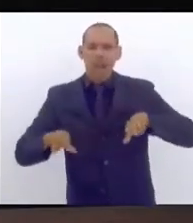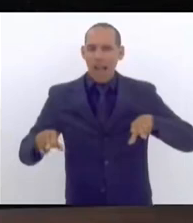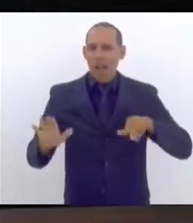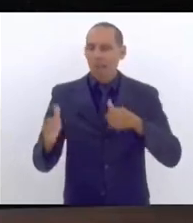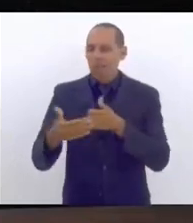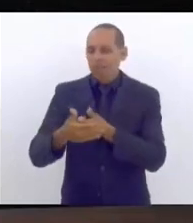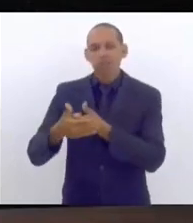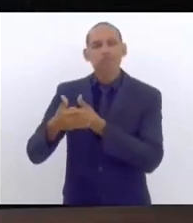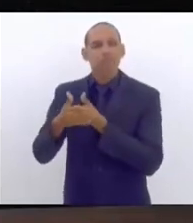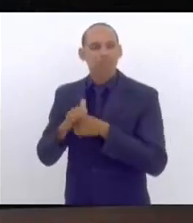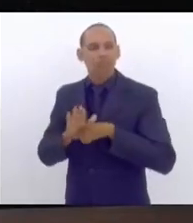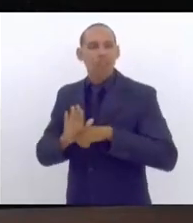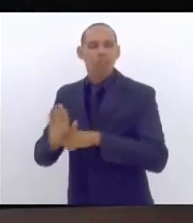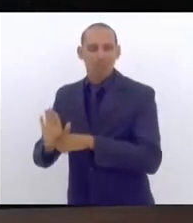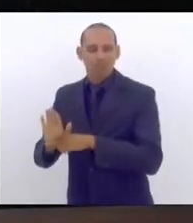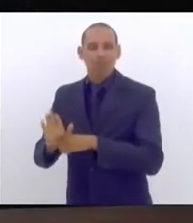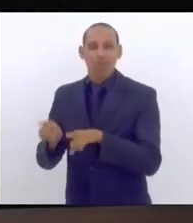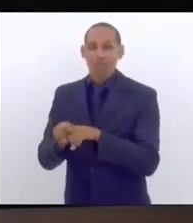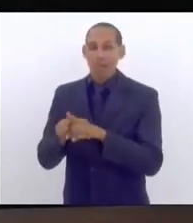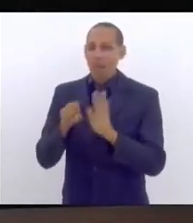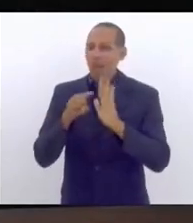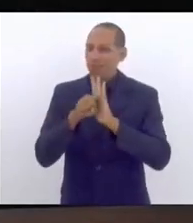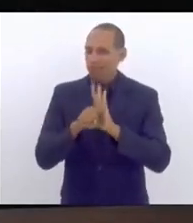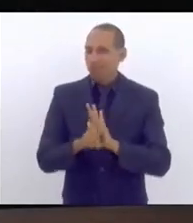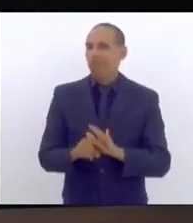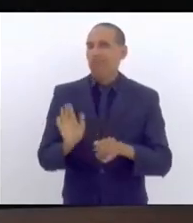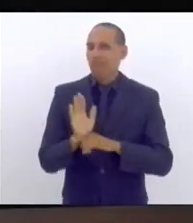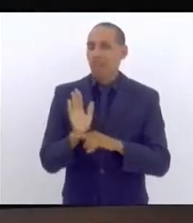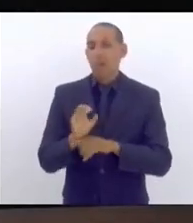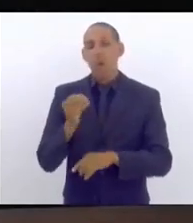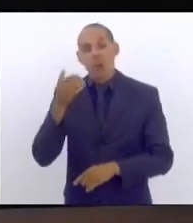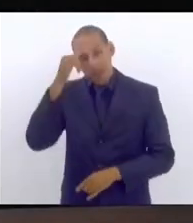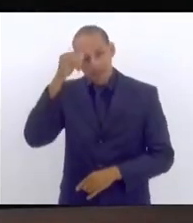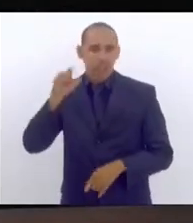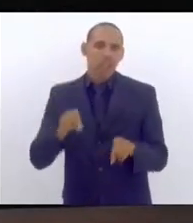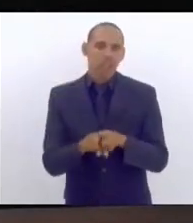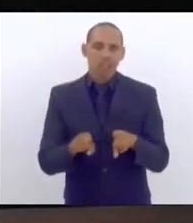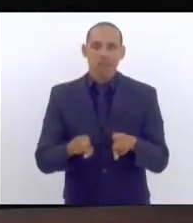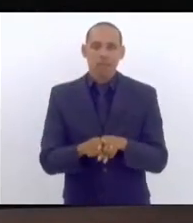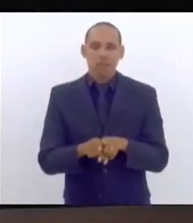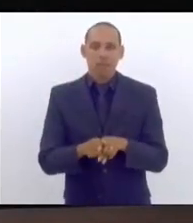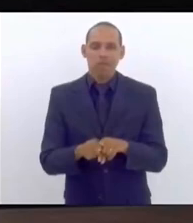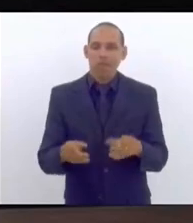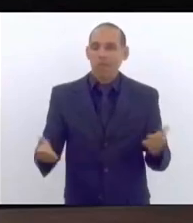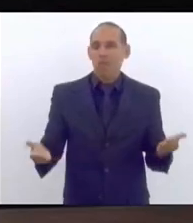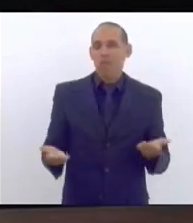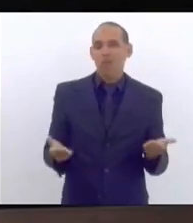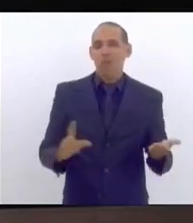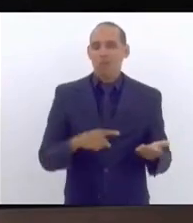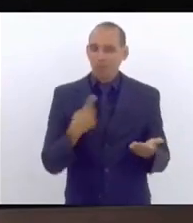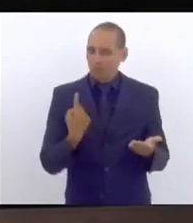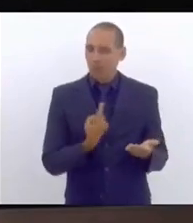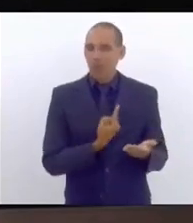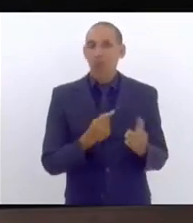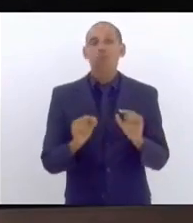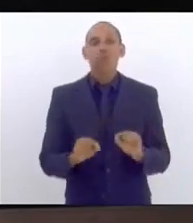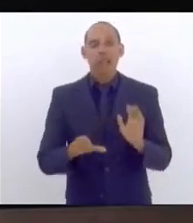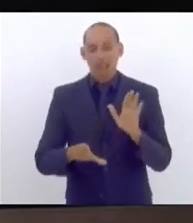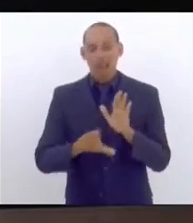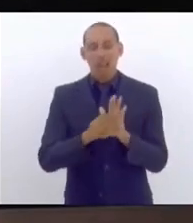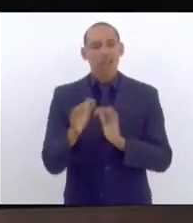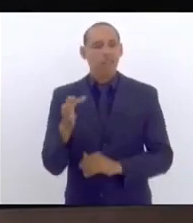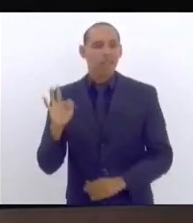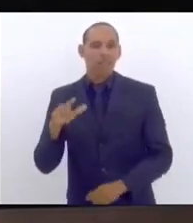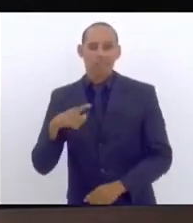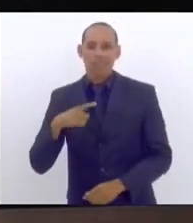e atuam na investigação ou na prevenção. E hoje nós já temos uma lei